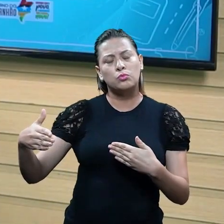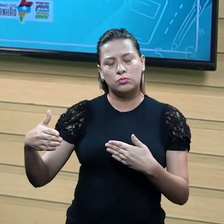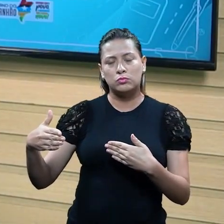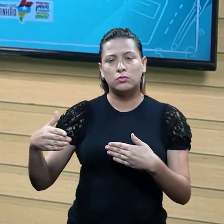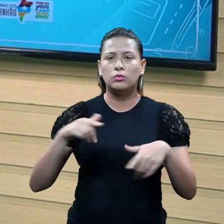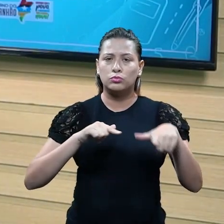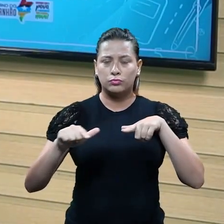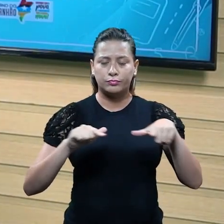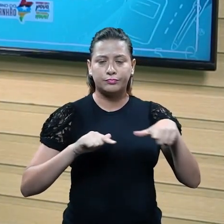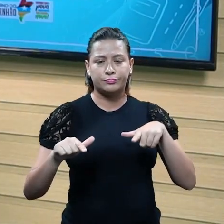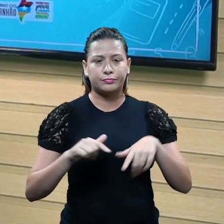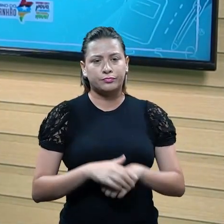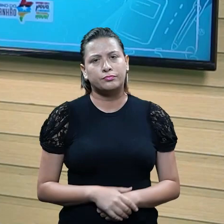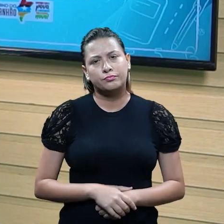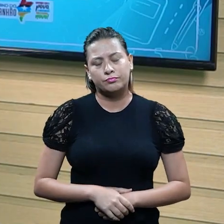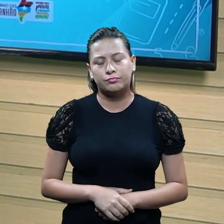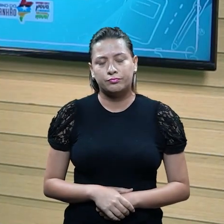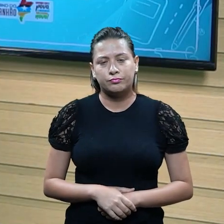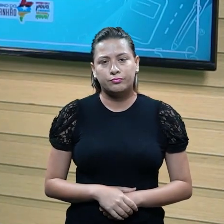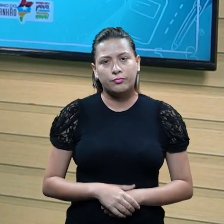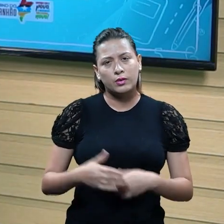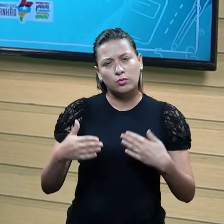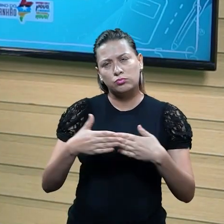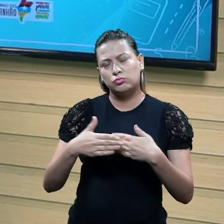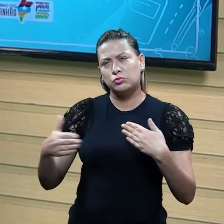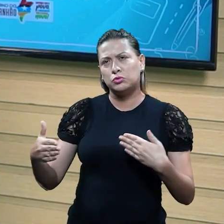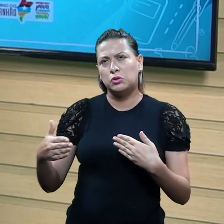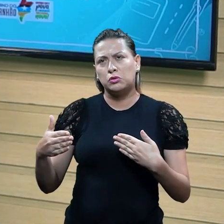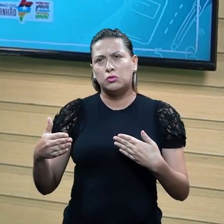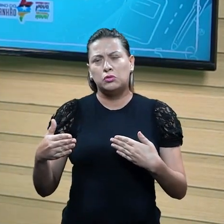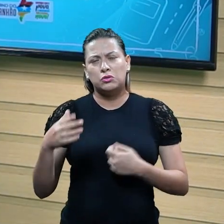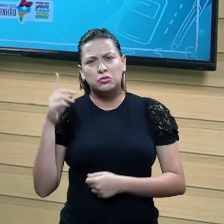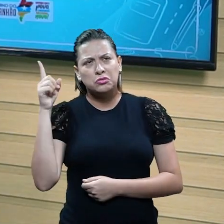durante um período que é estabelecido lá